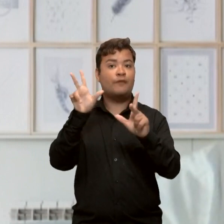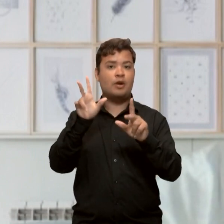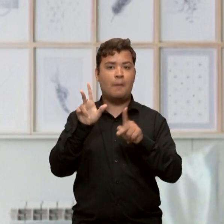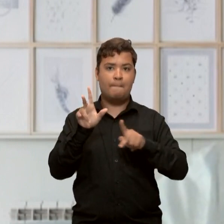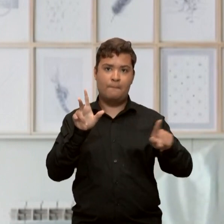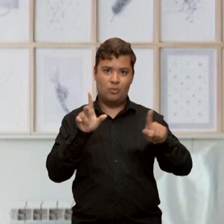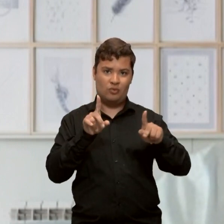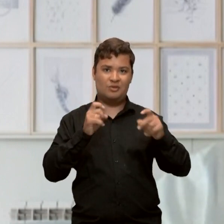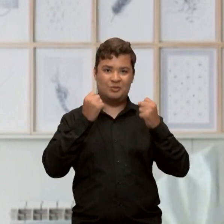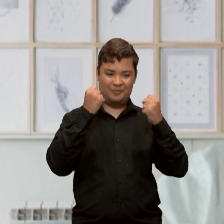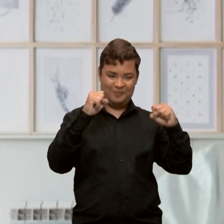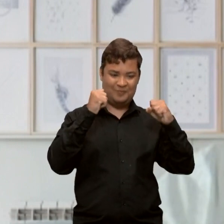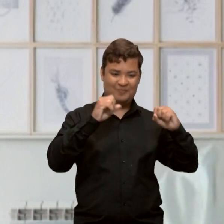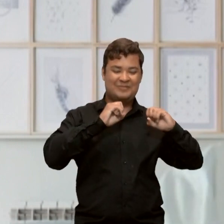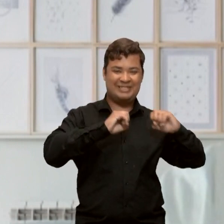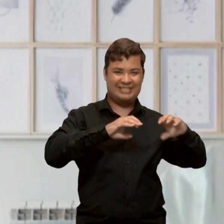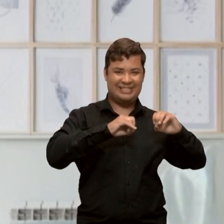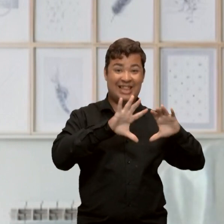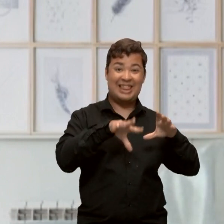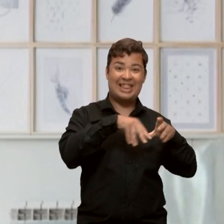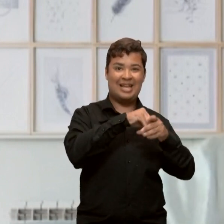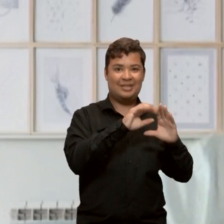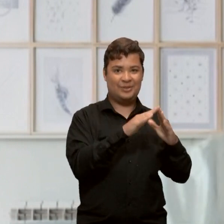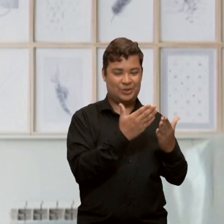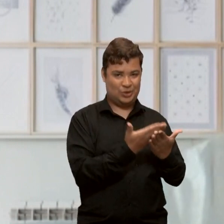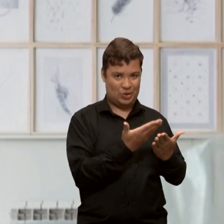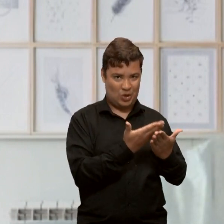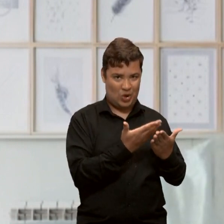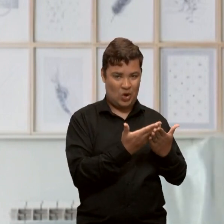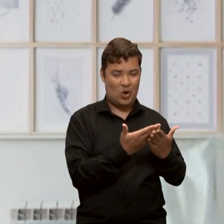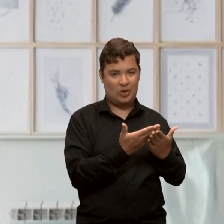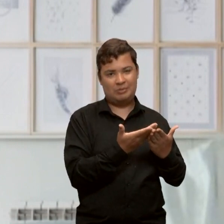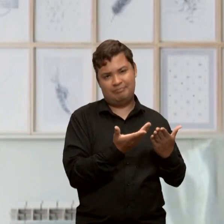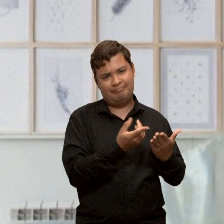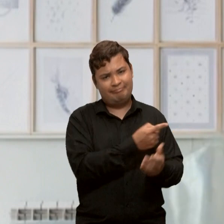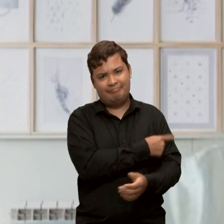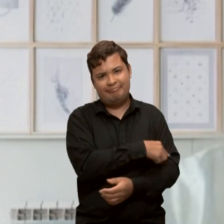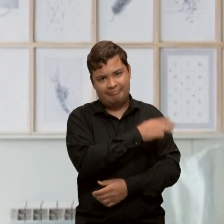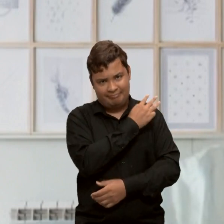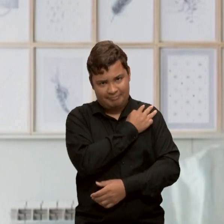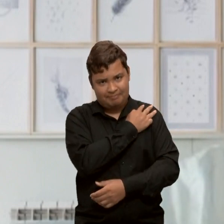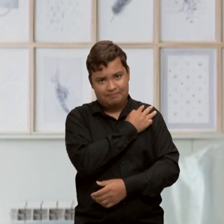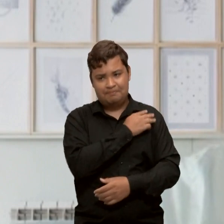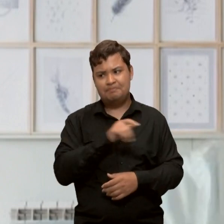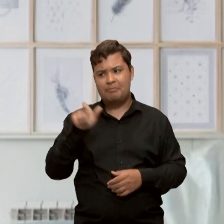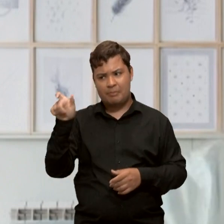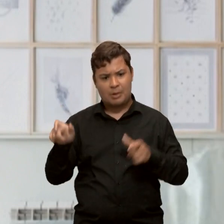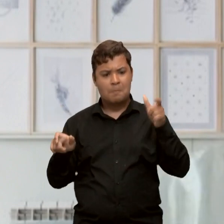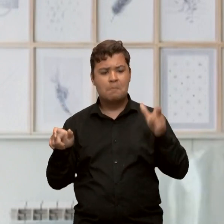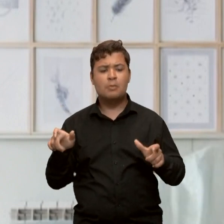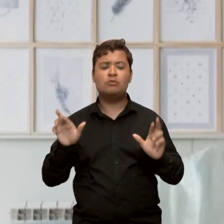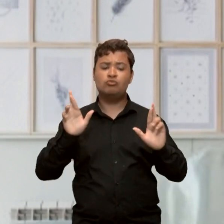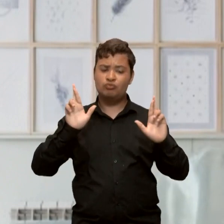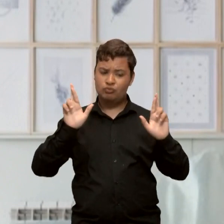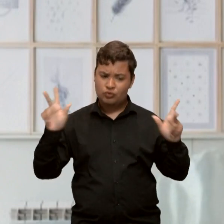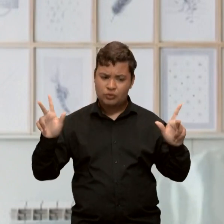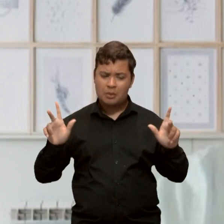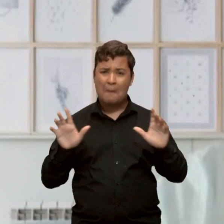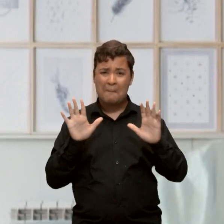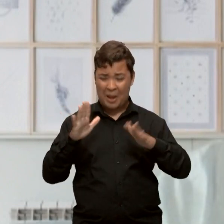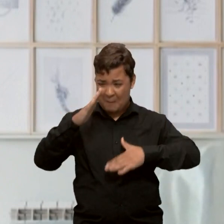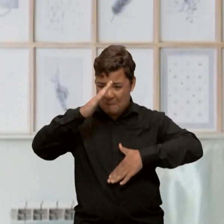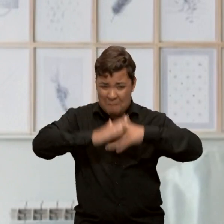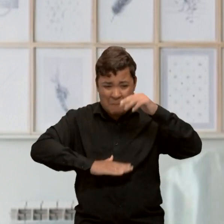educação física que vai trabalhar na escola educação básica, por exemplo. Mas isso não significa diferença na